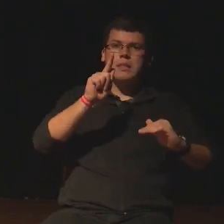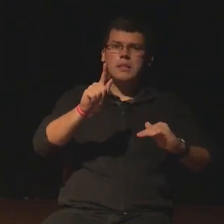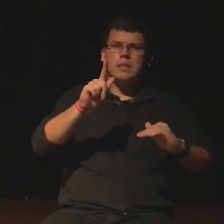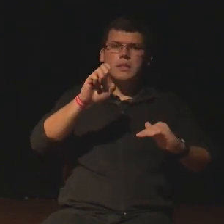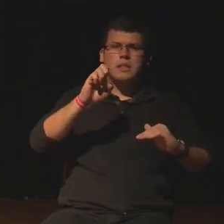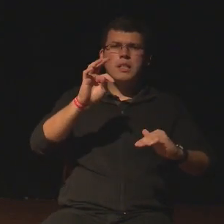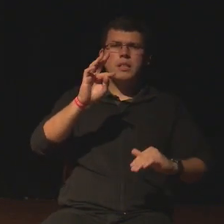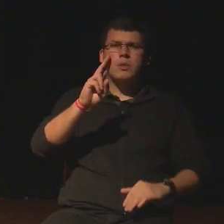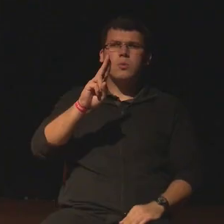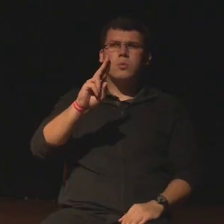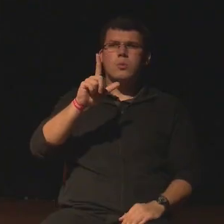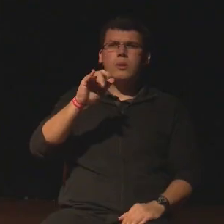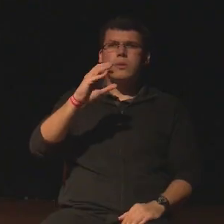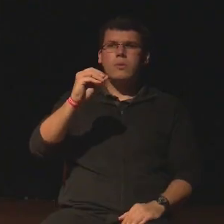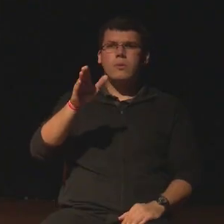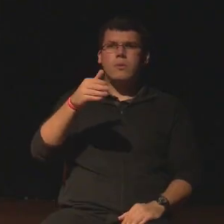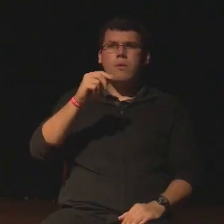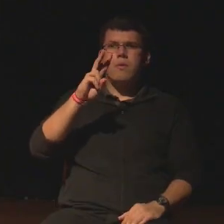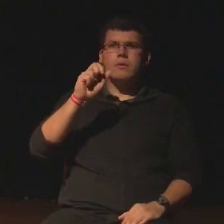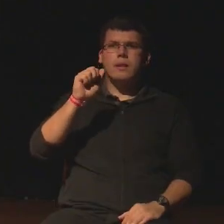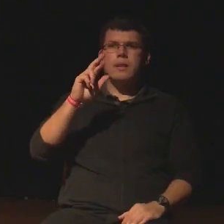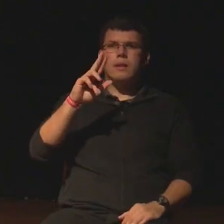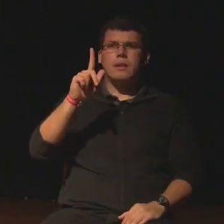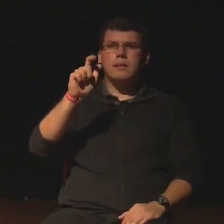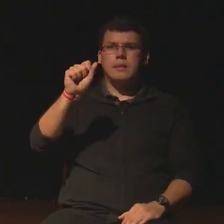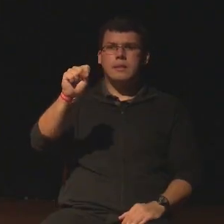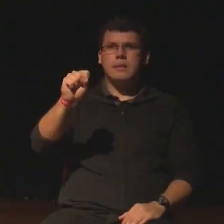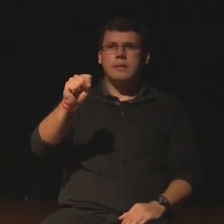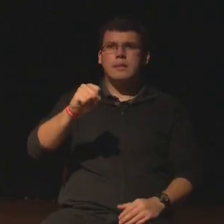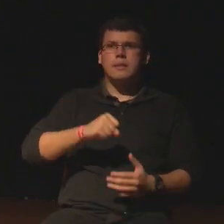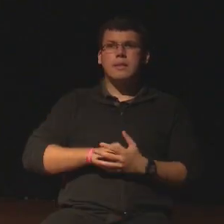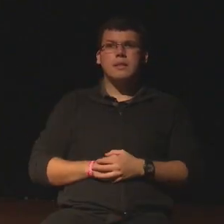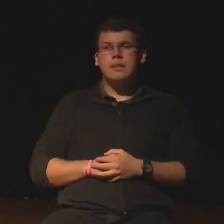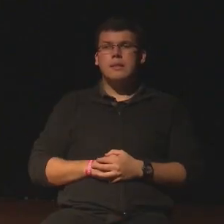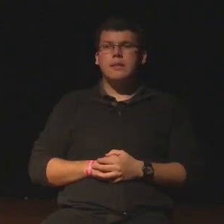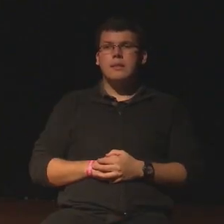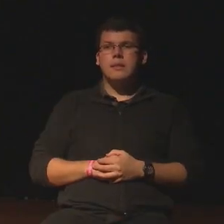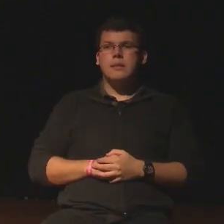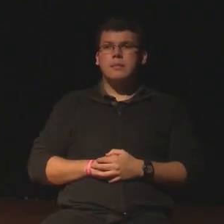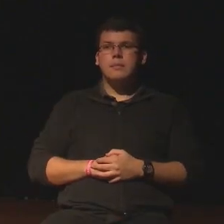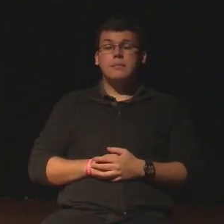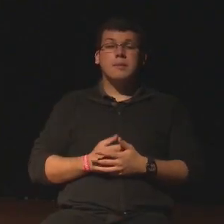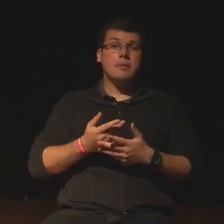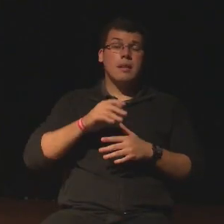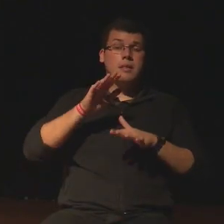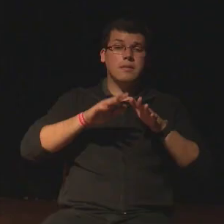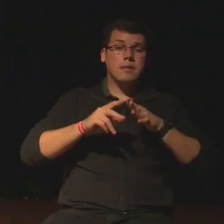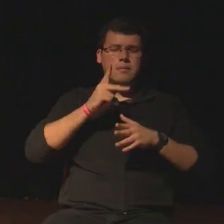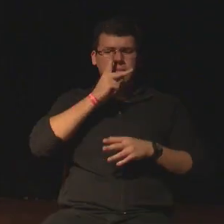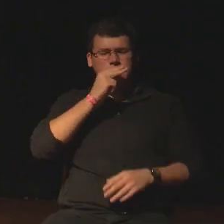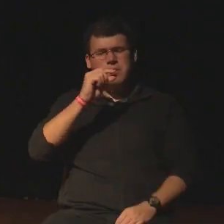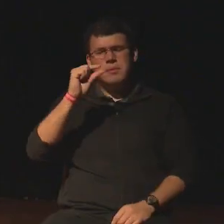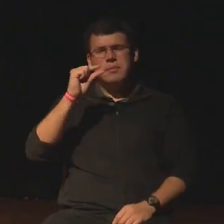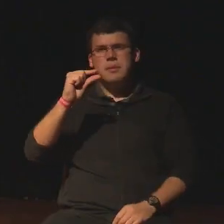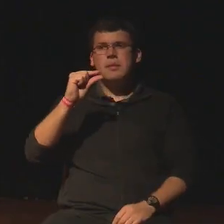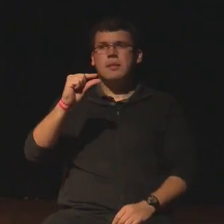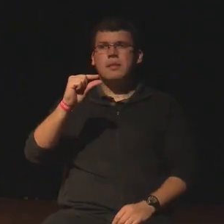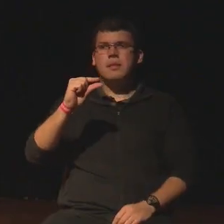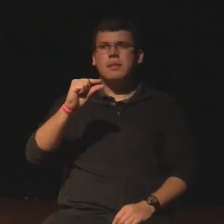Que é o Itaú e o Sesc. E essas, mesmo que sejam pequenas acupunturas, né? Elas